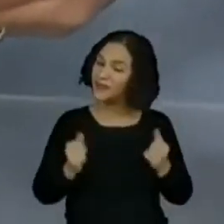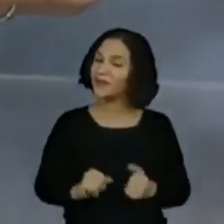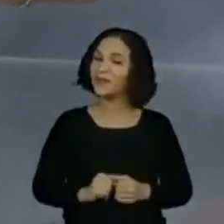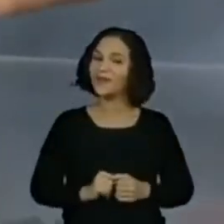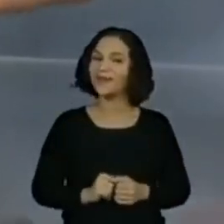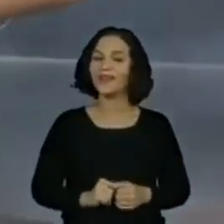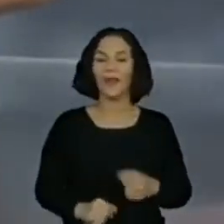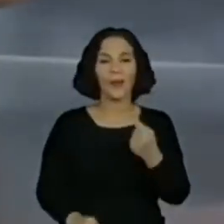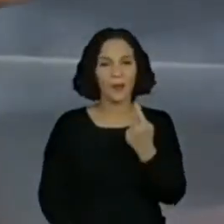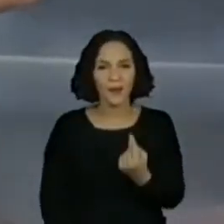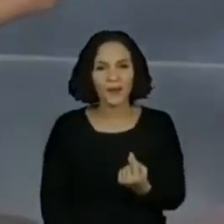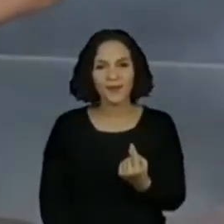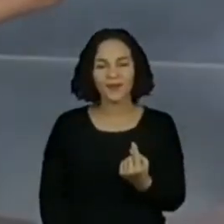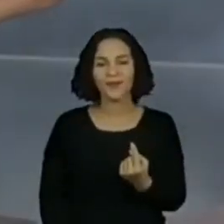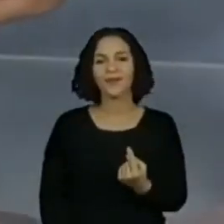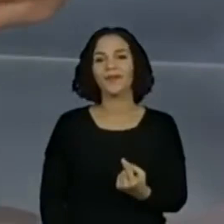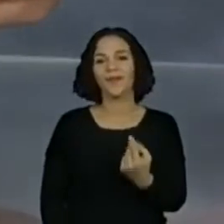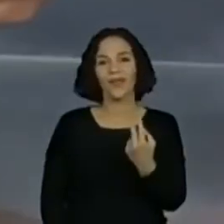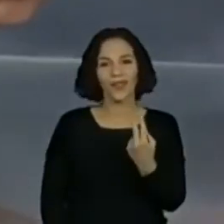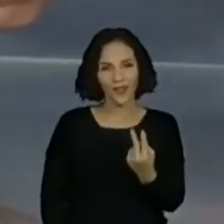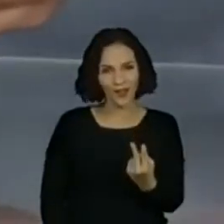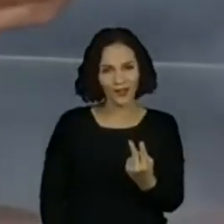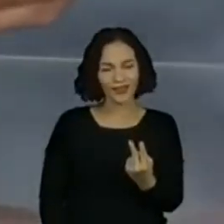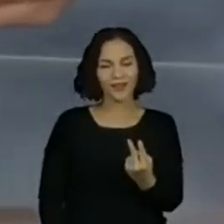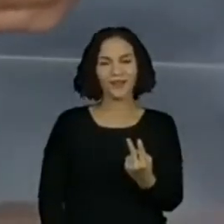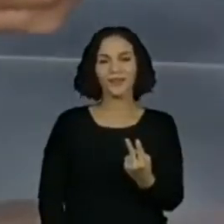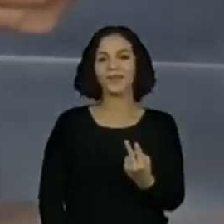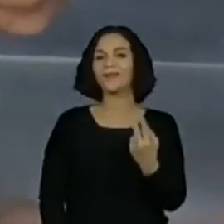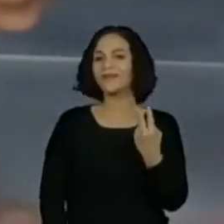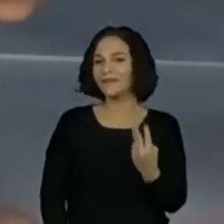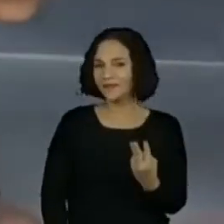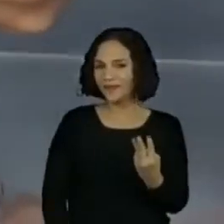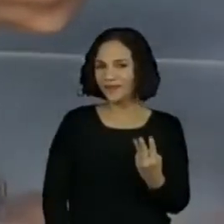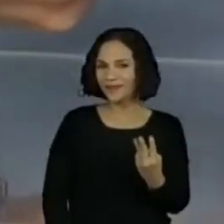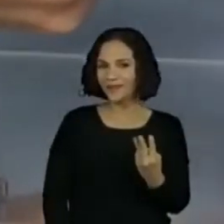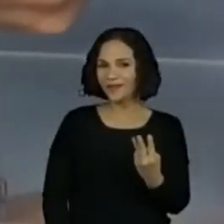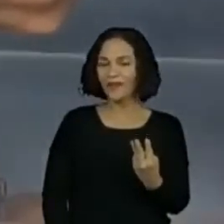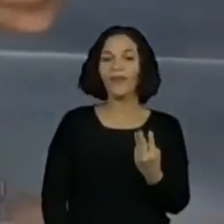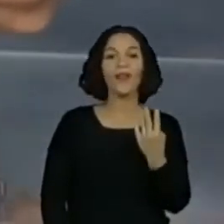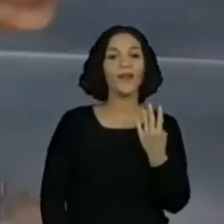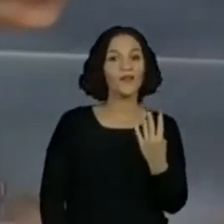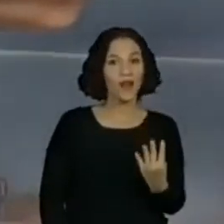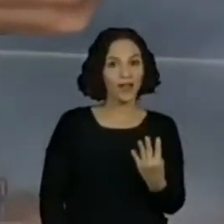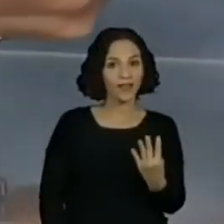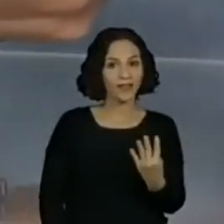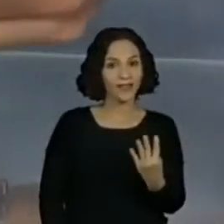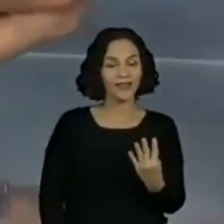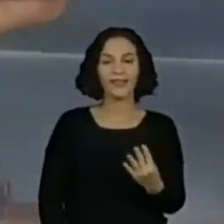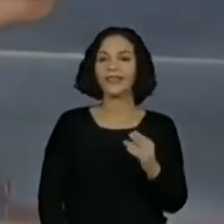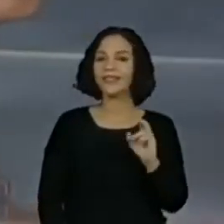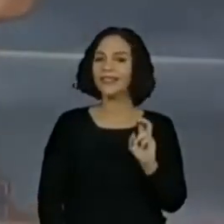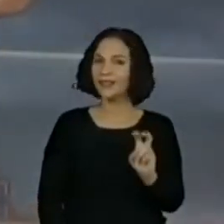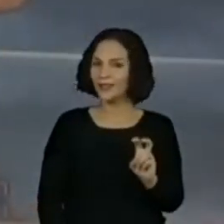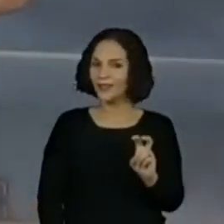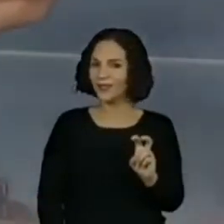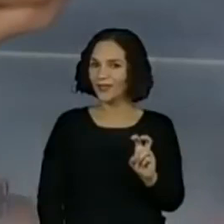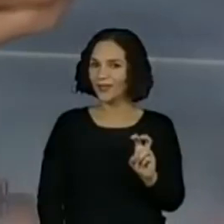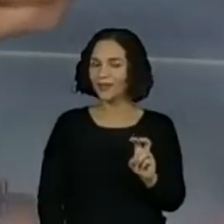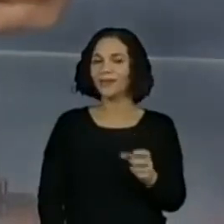mundo. Um, dois, três. Vamos lá, turminha. Quatro,